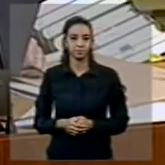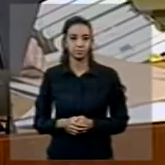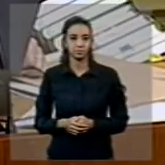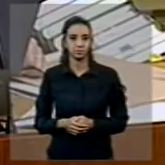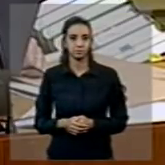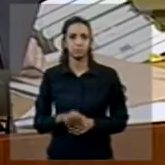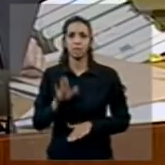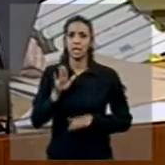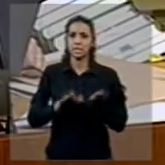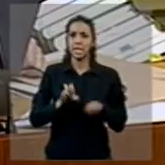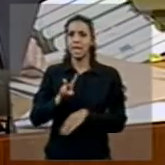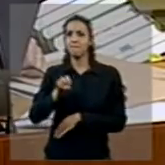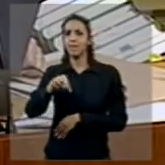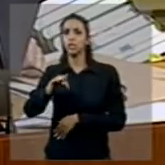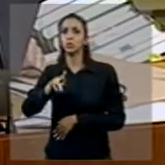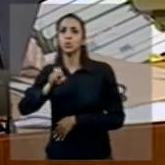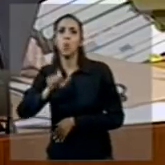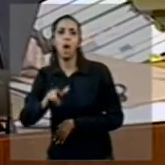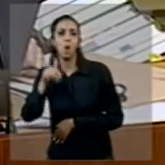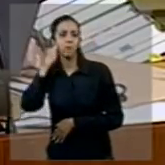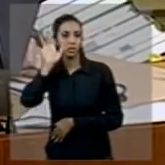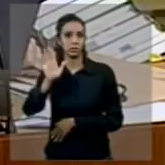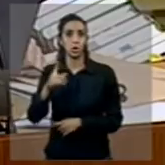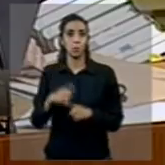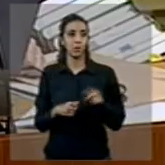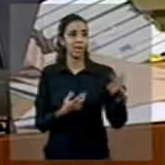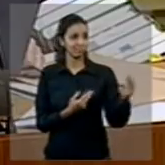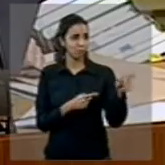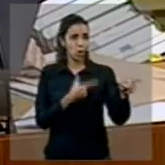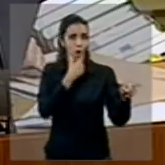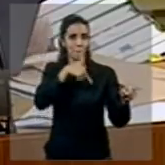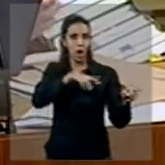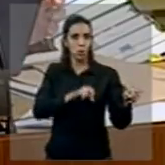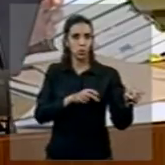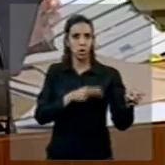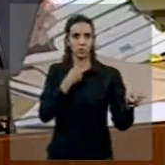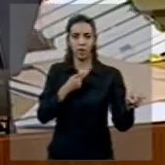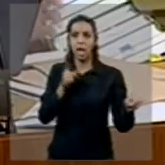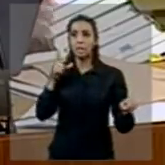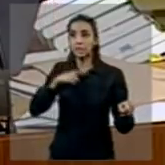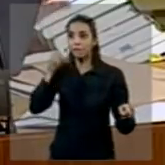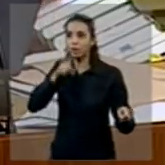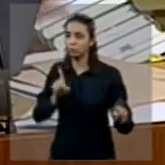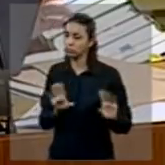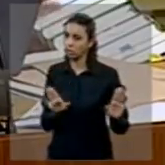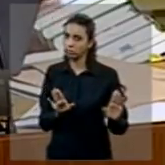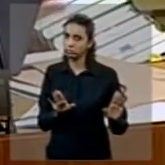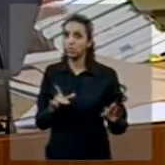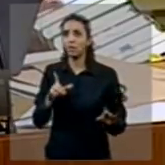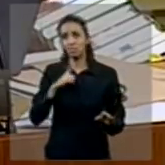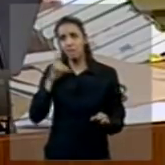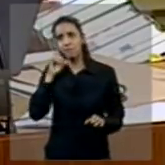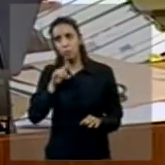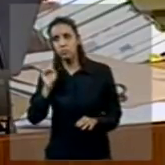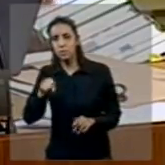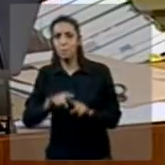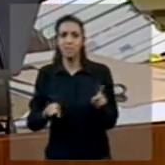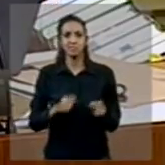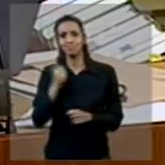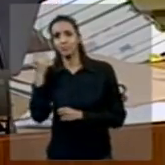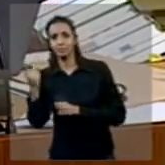porque, como disse o ministro Marco Aurélio, não se pode presumir o excepcional. Então, há falhas, há fraudes, sim, mas são